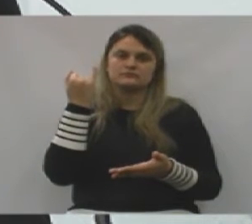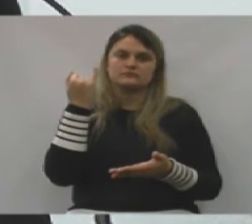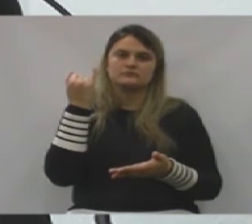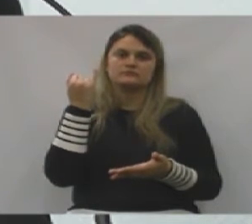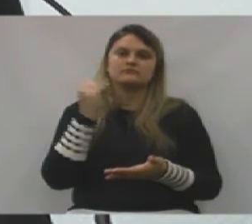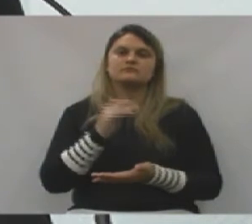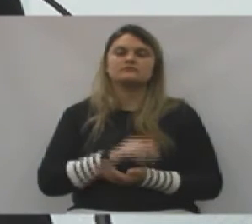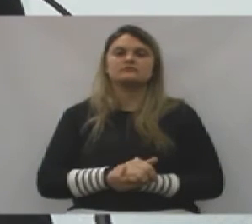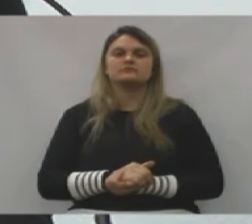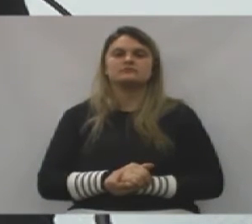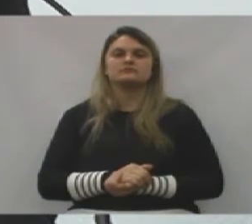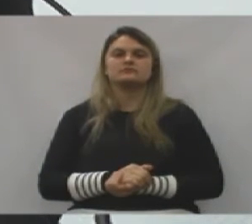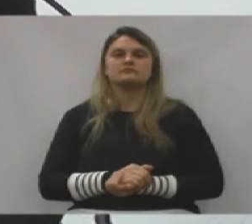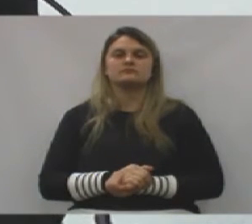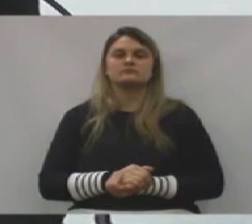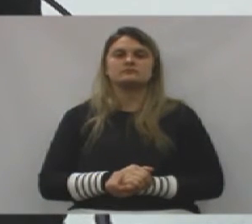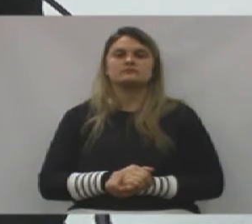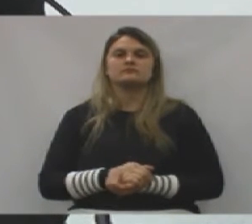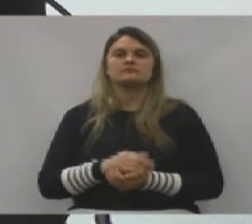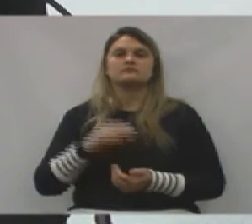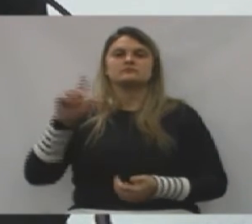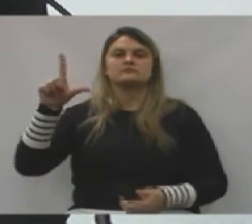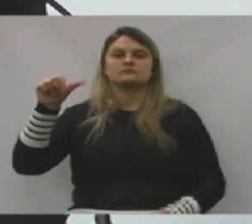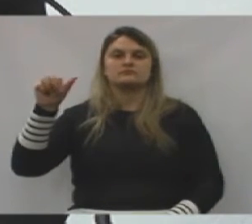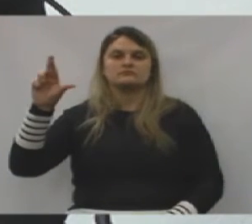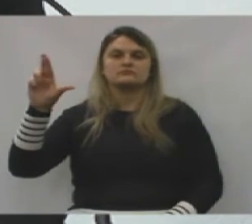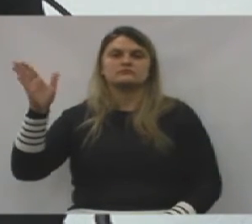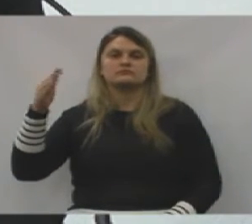tão grande. Lar de Nazaré,